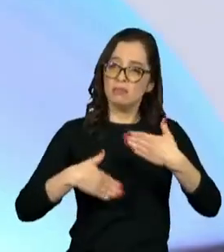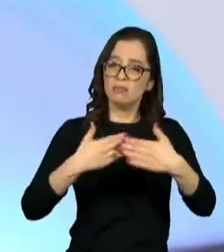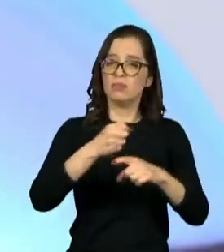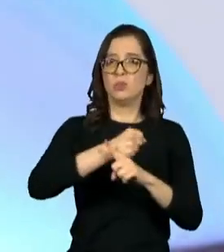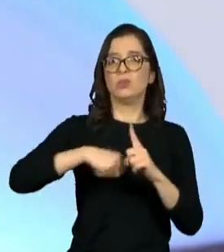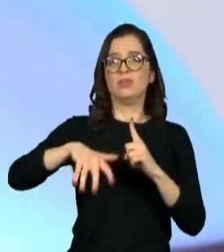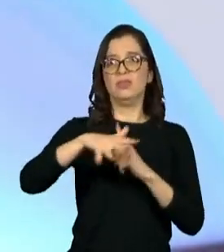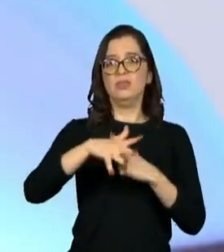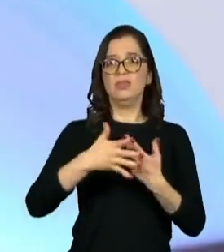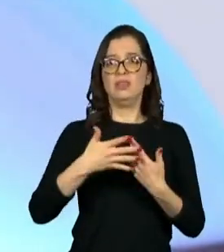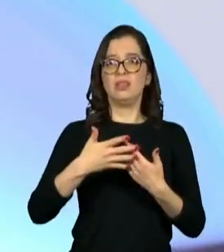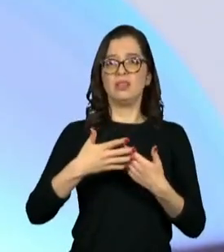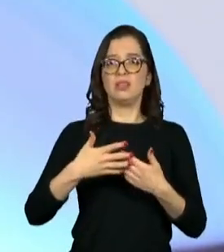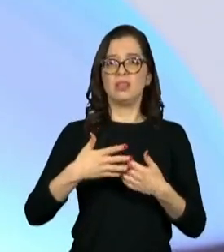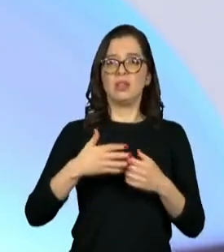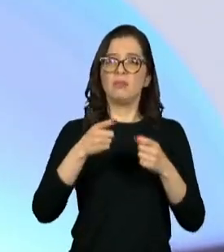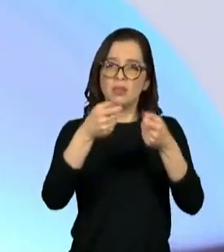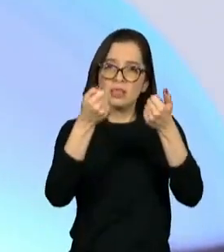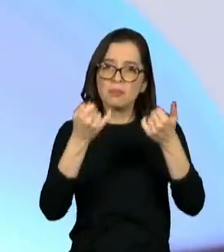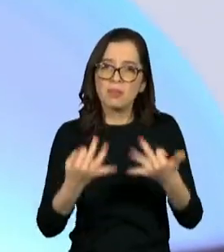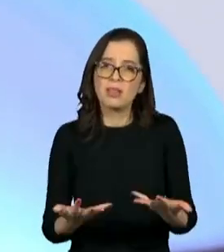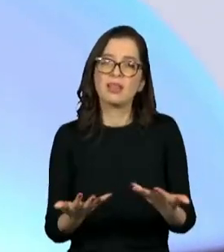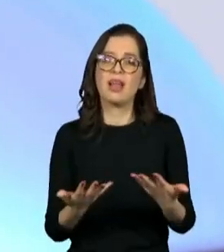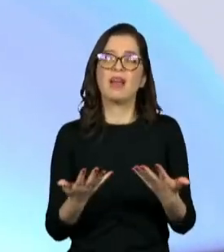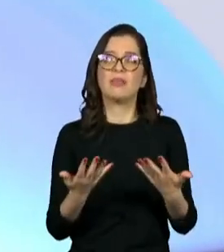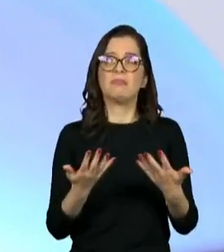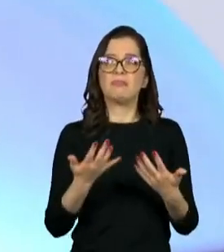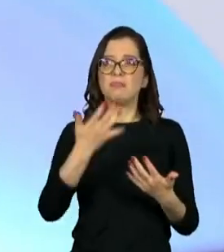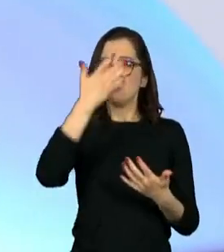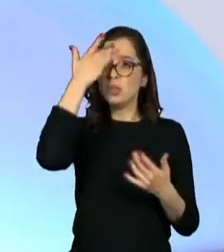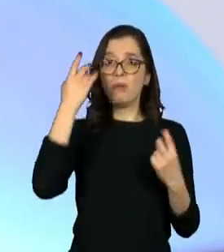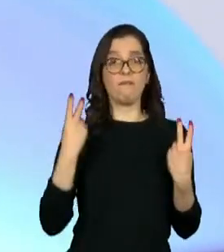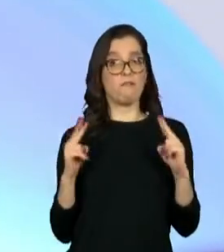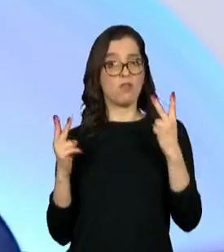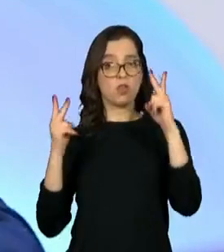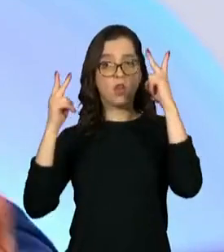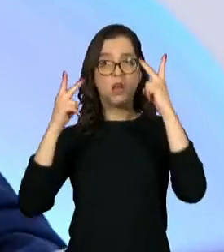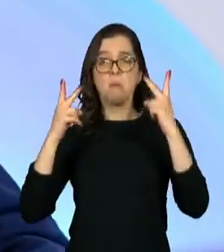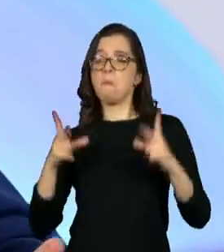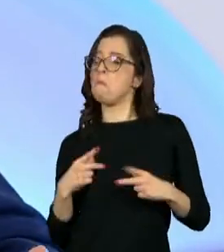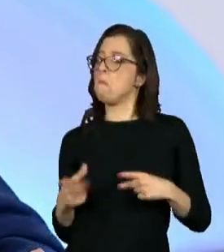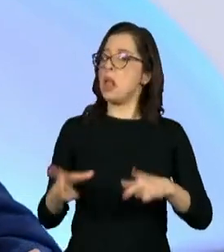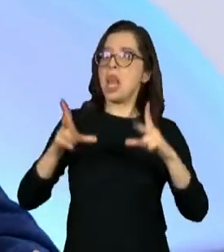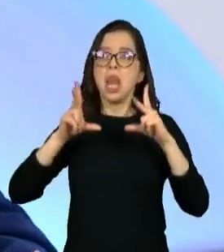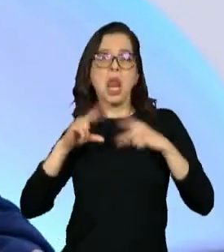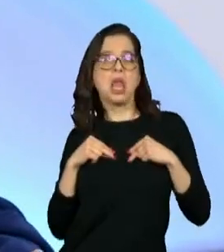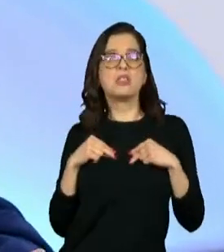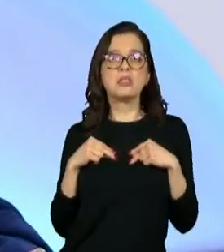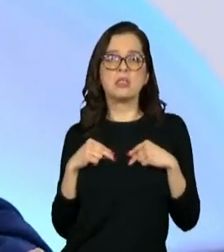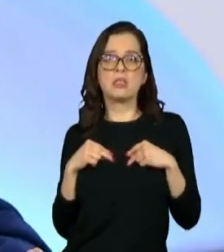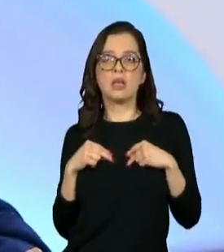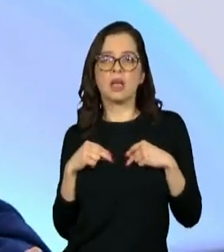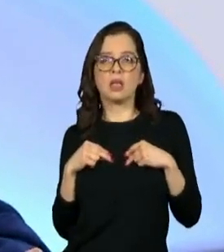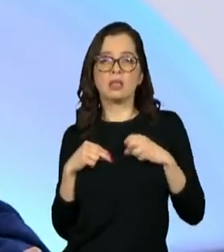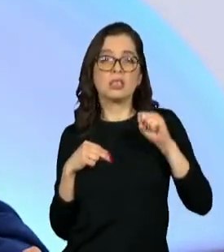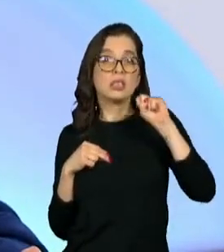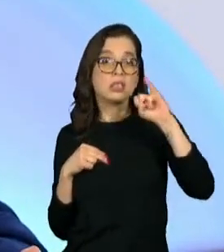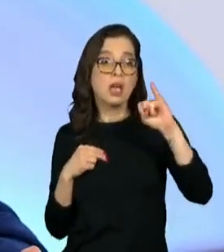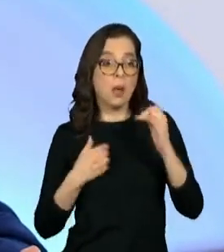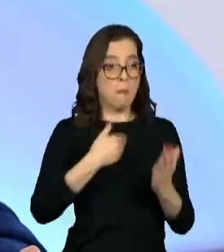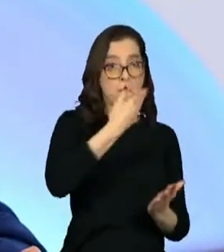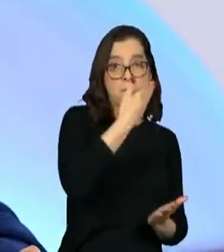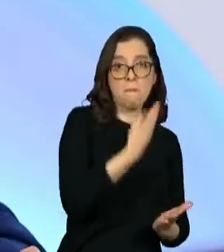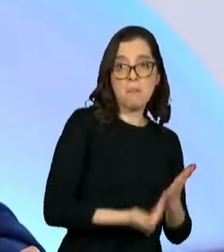muito sobre esse sentimento dos vitoriosos de que mereceram aquele lugar e, consequentemente, o sentimento de que os perdedores são responsáveis pelo